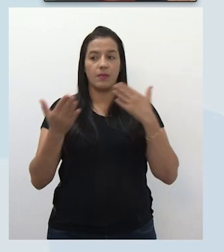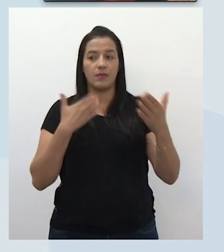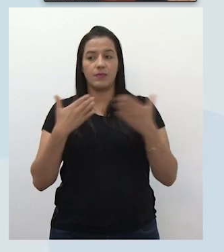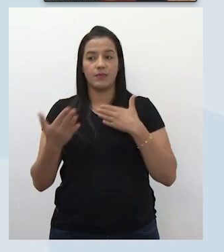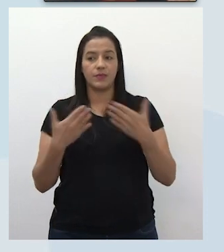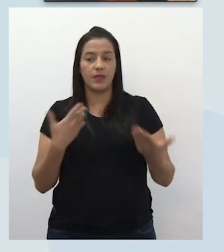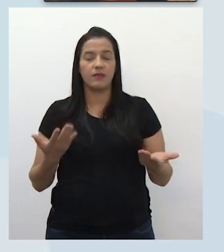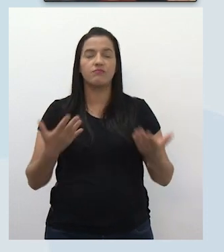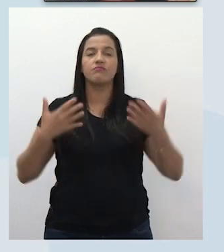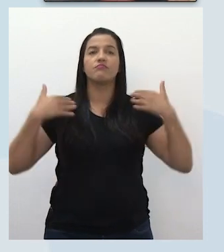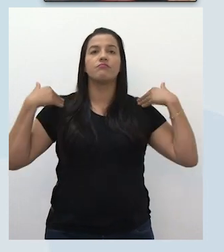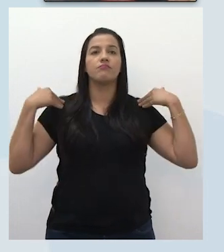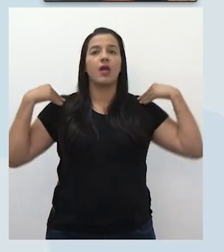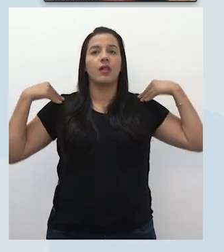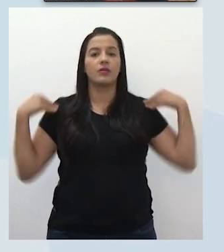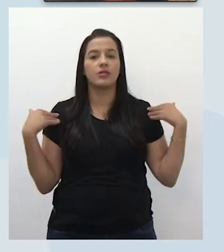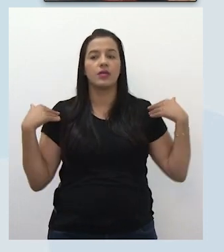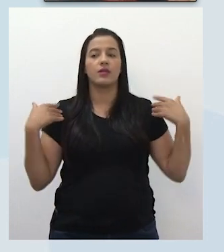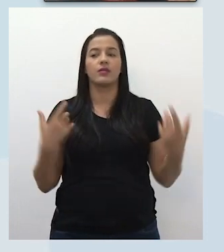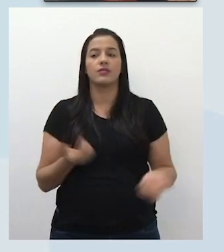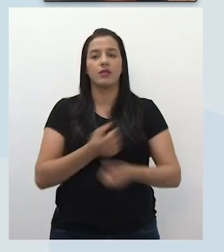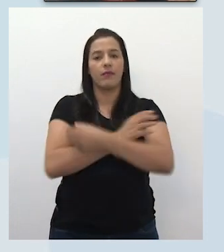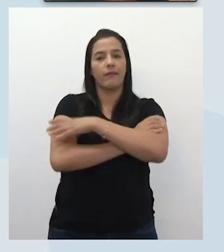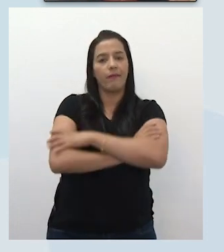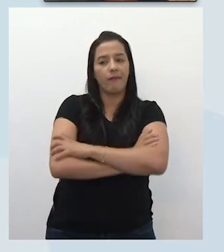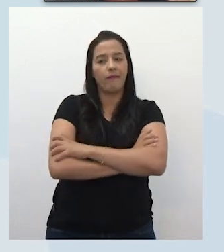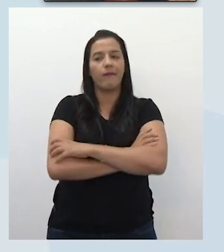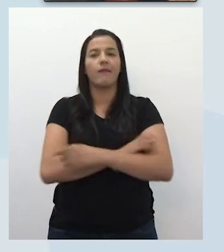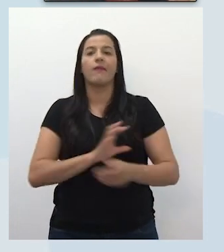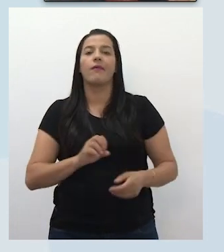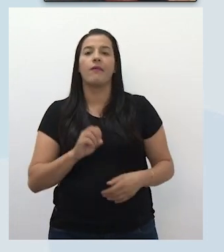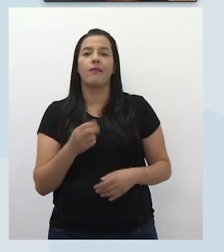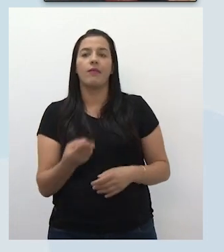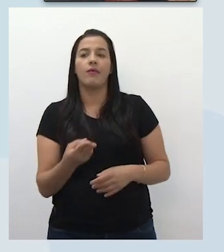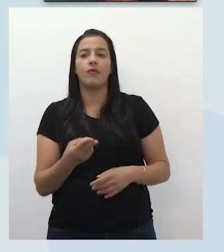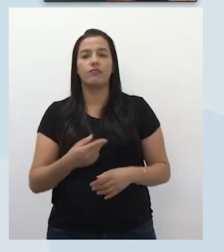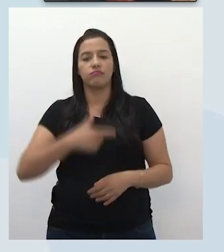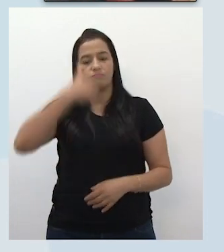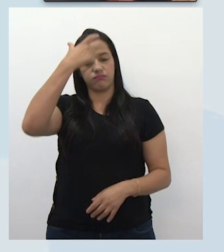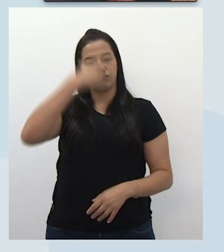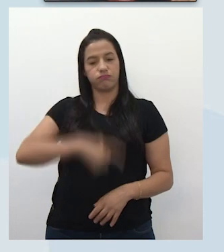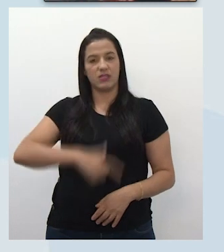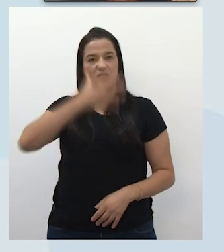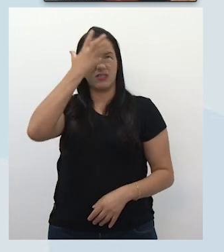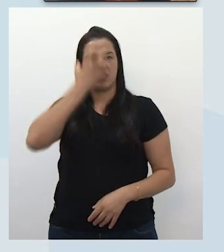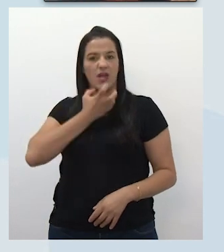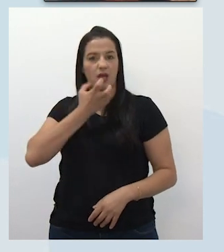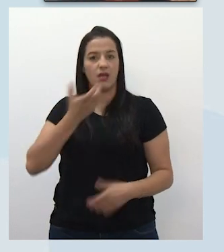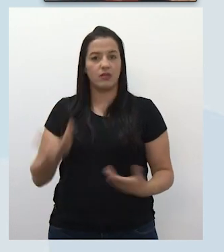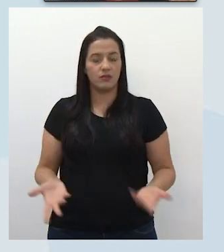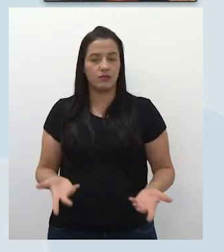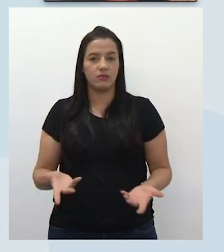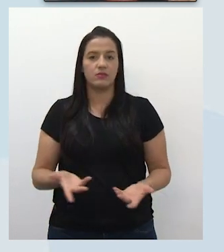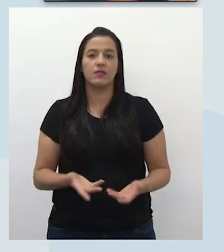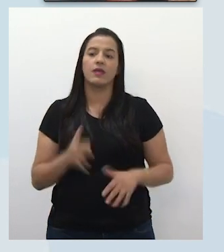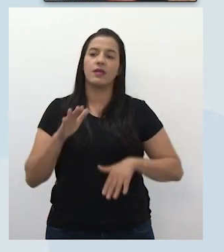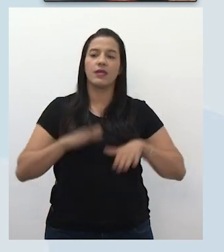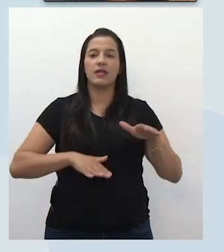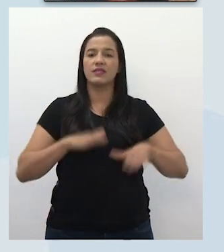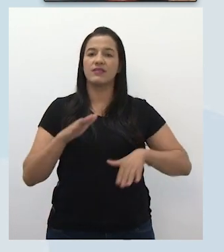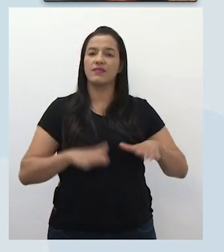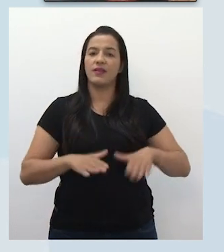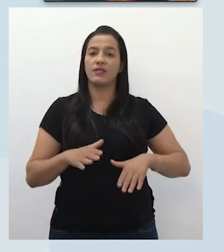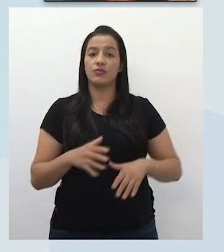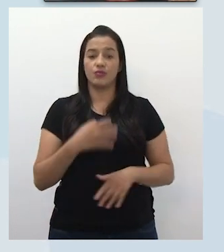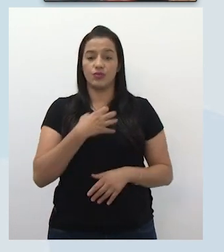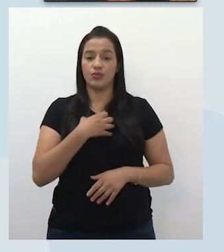postura relaxada, sem braços cruzados, sem aquela postura de cerceamento que muitas posições